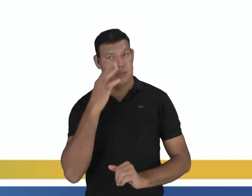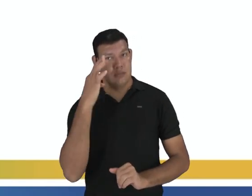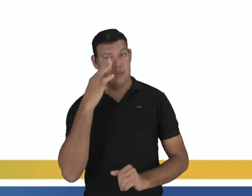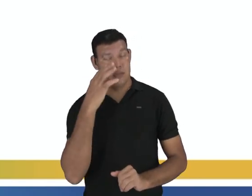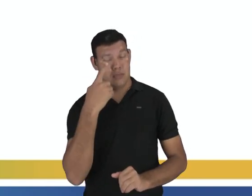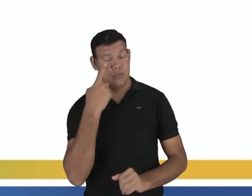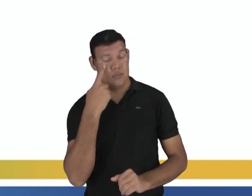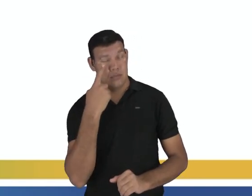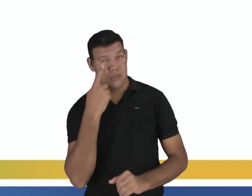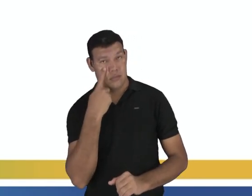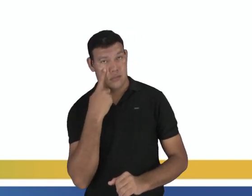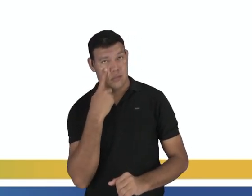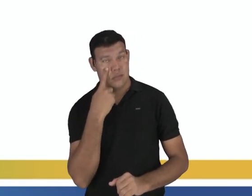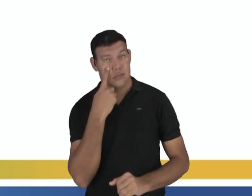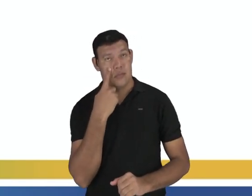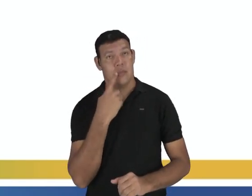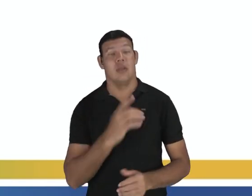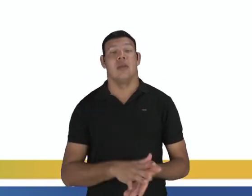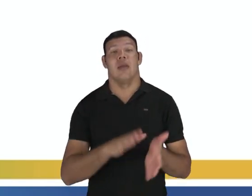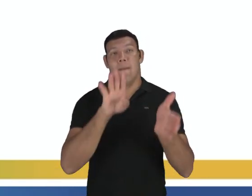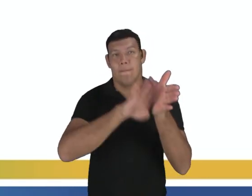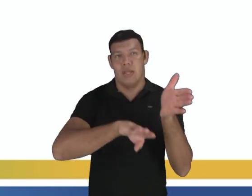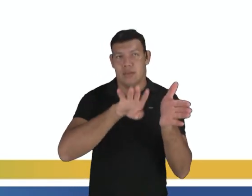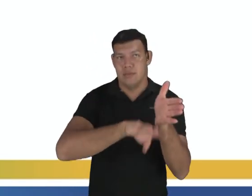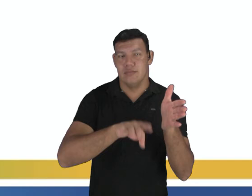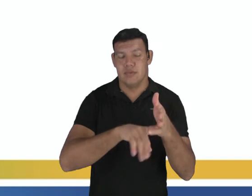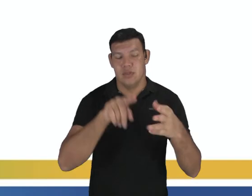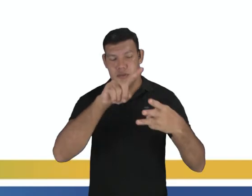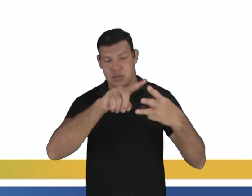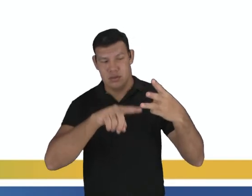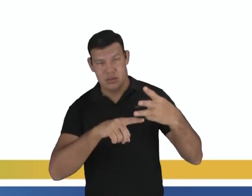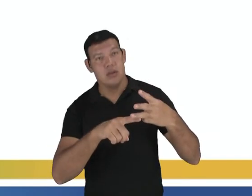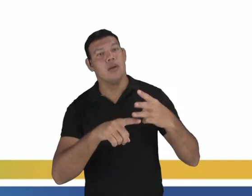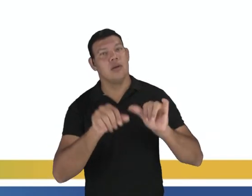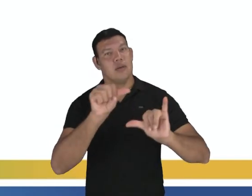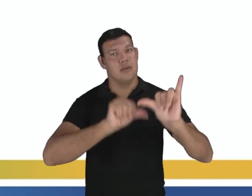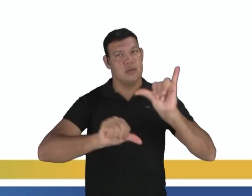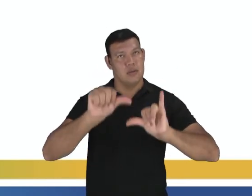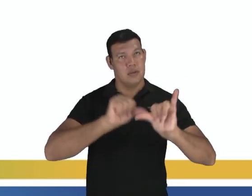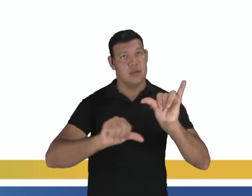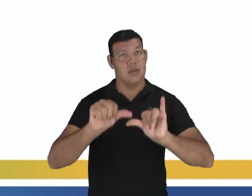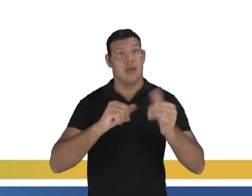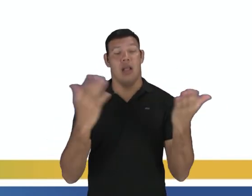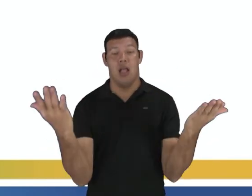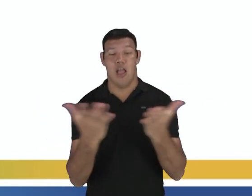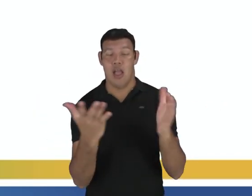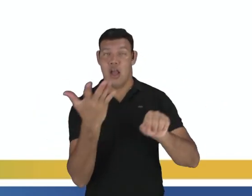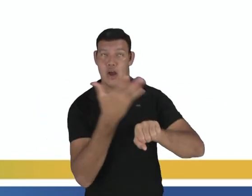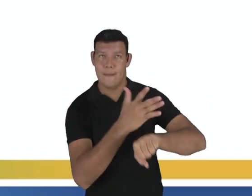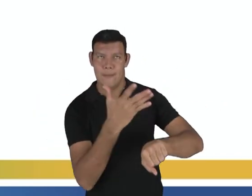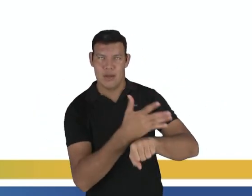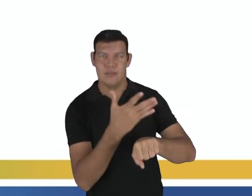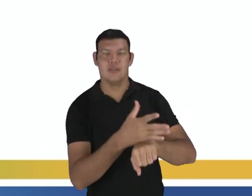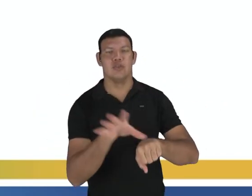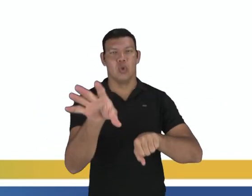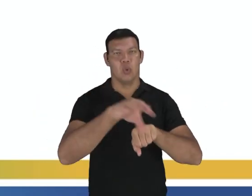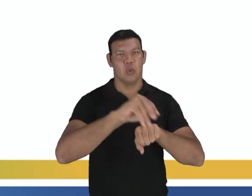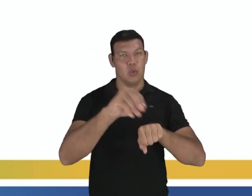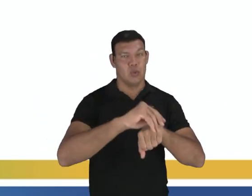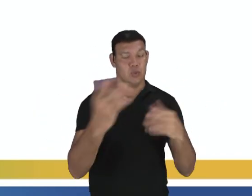a decomposição nesses 3 tipos de reações, ok? Agora, a gente vai colocar em prática esses